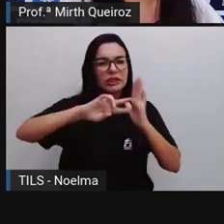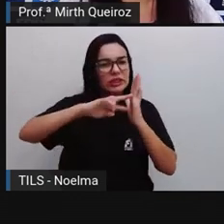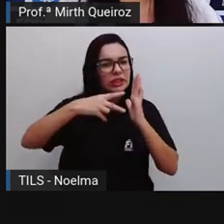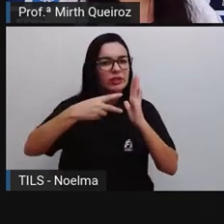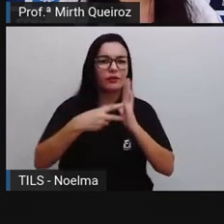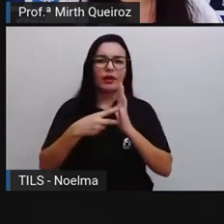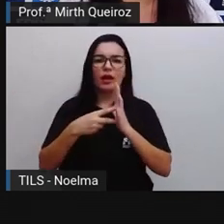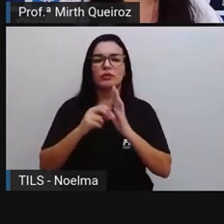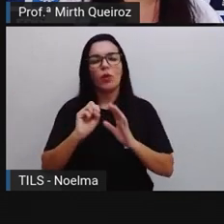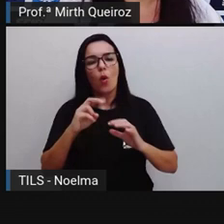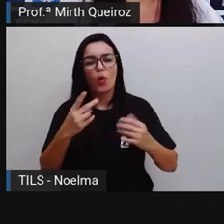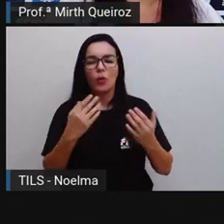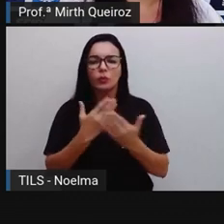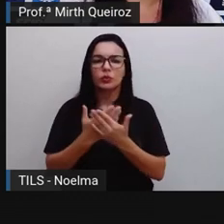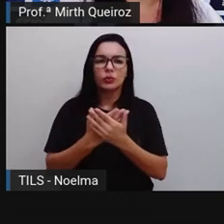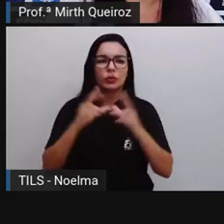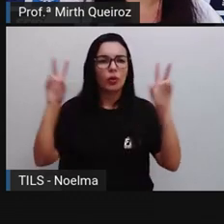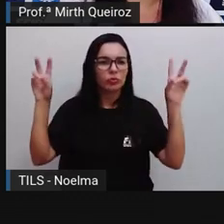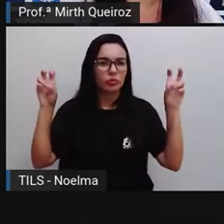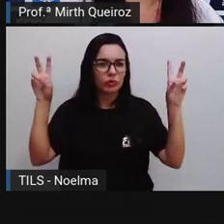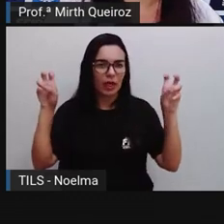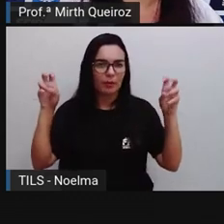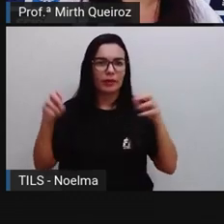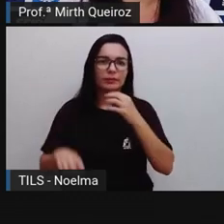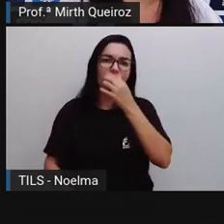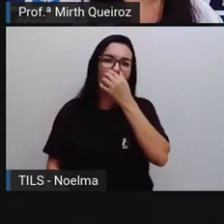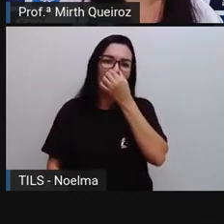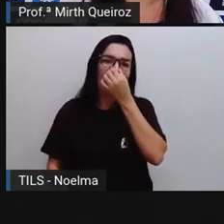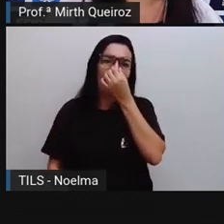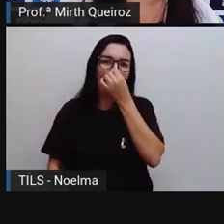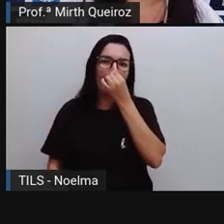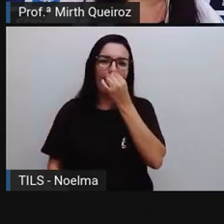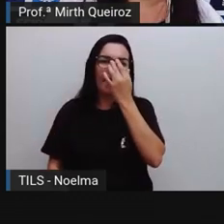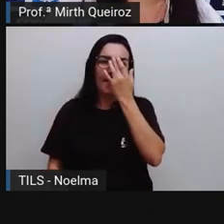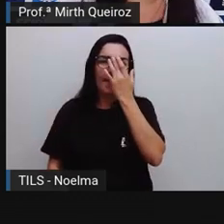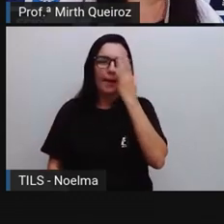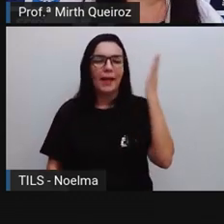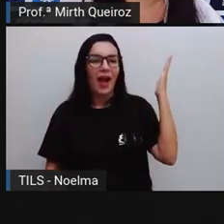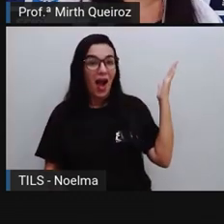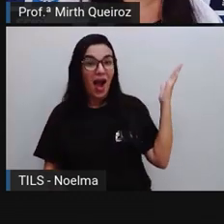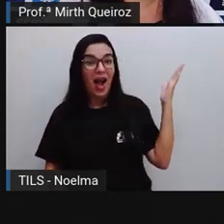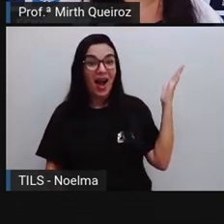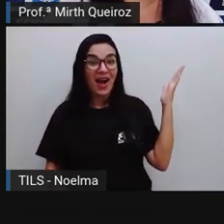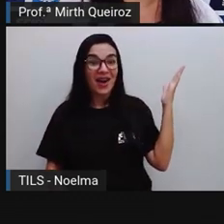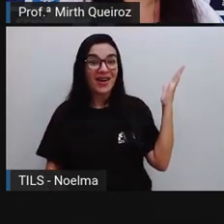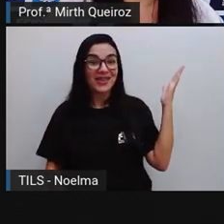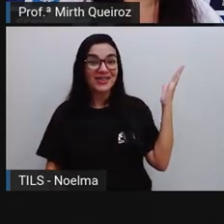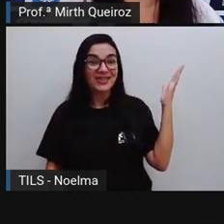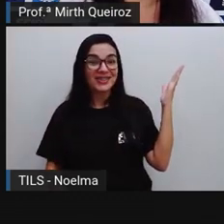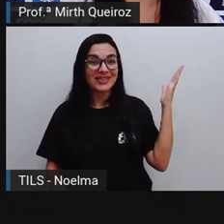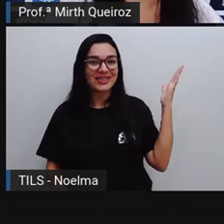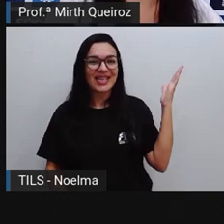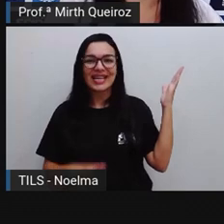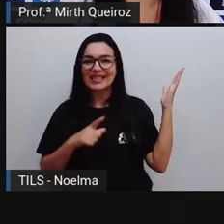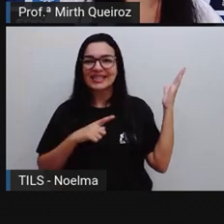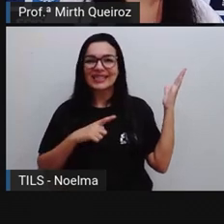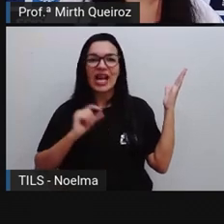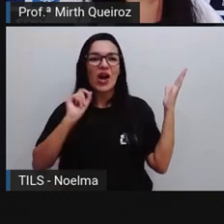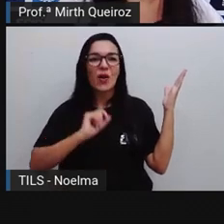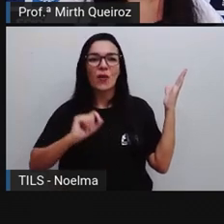ou o estudo aí dos termos, né? Olha só isso